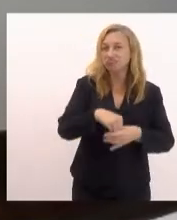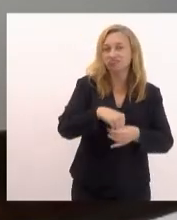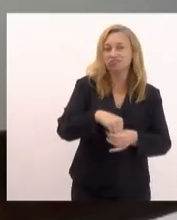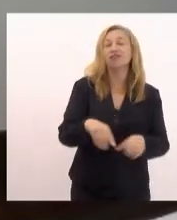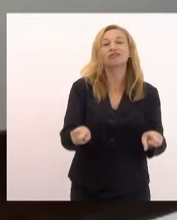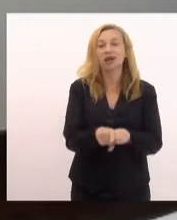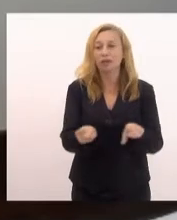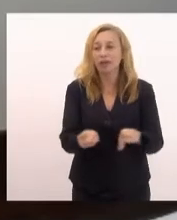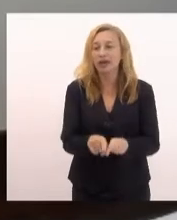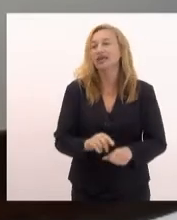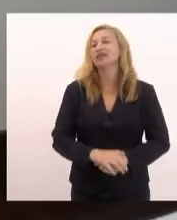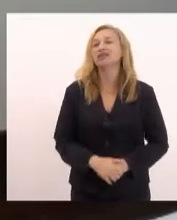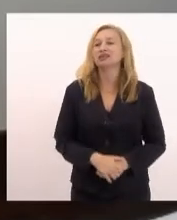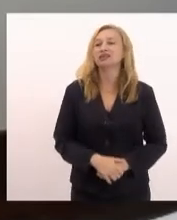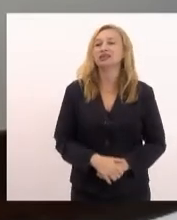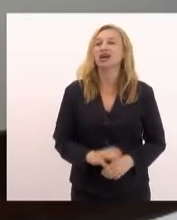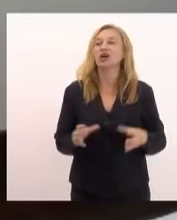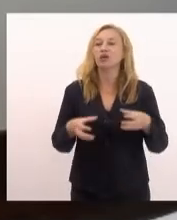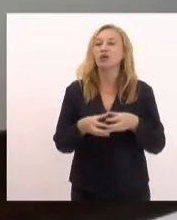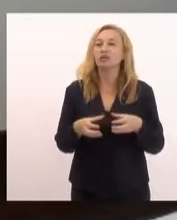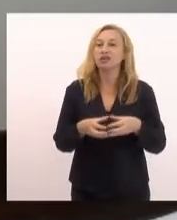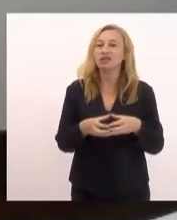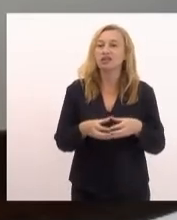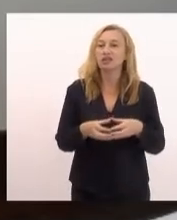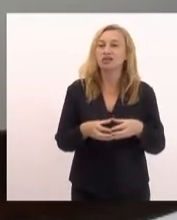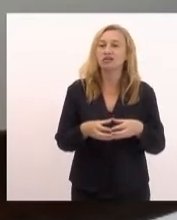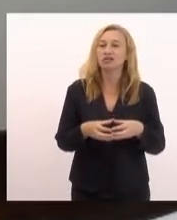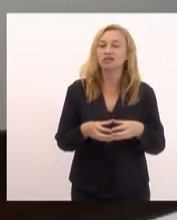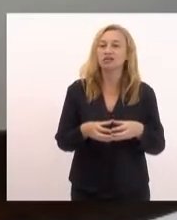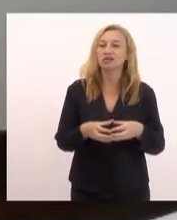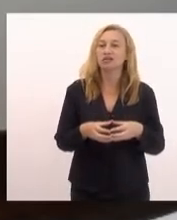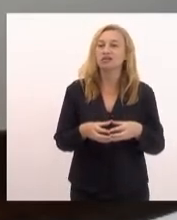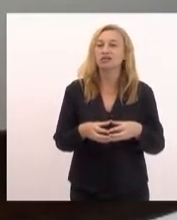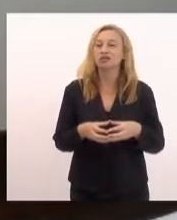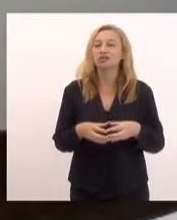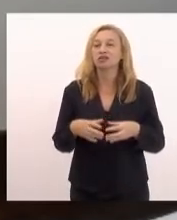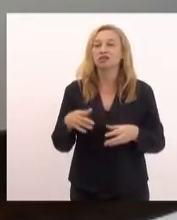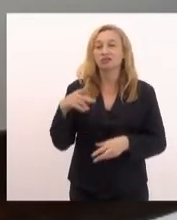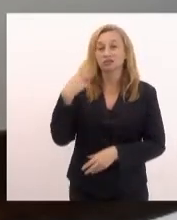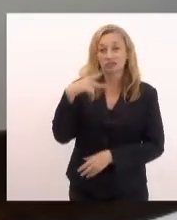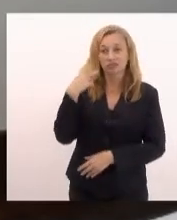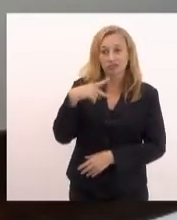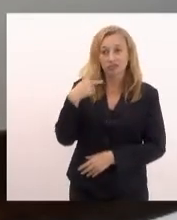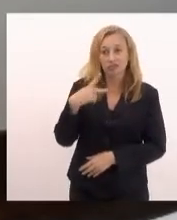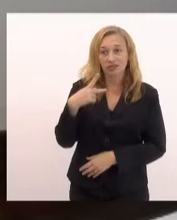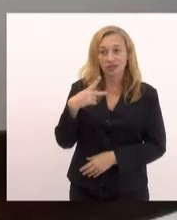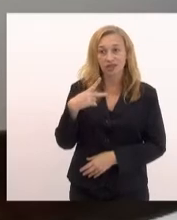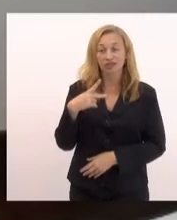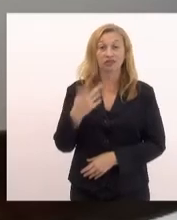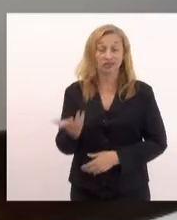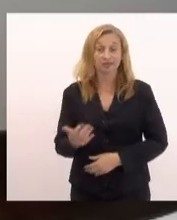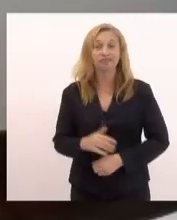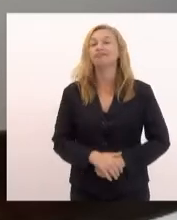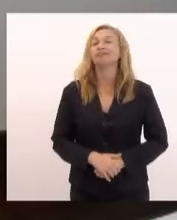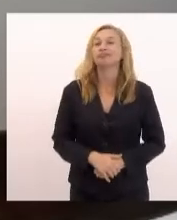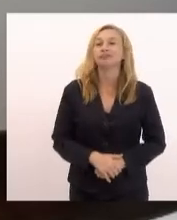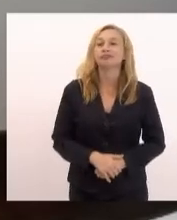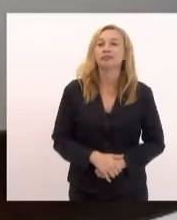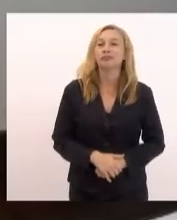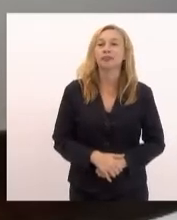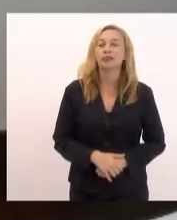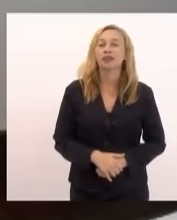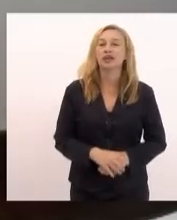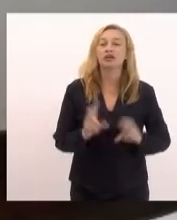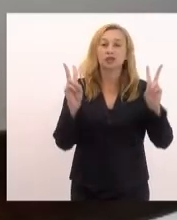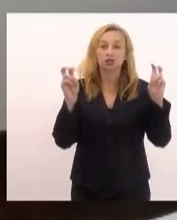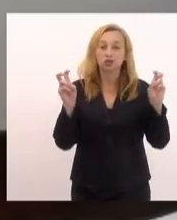inclusive também na Comissão Parlamentar de Inquérito, que nós desenvolvemos aqui na Assembleia, sobre a questão das